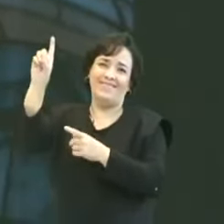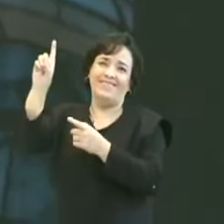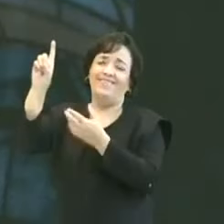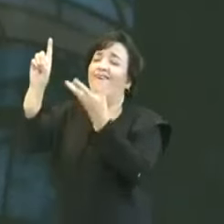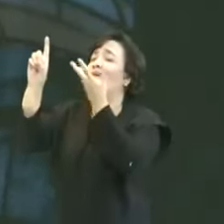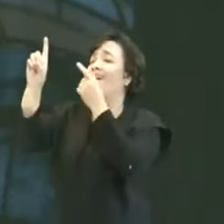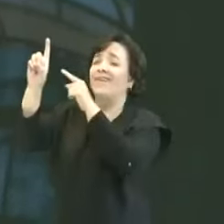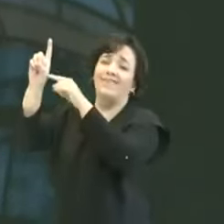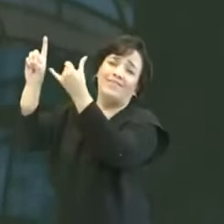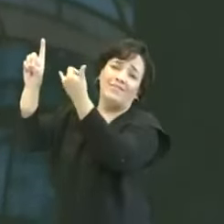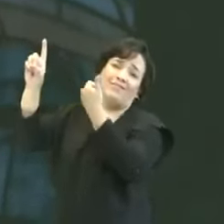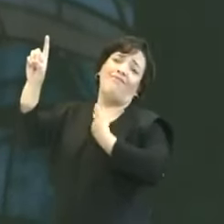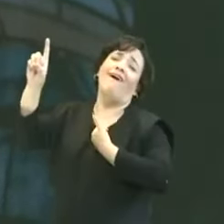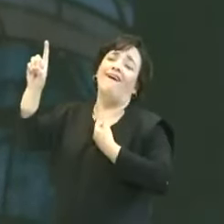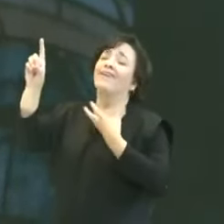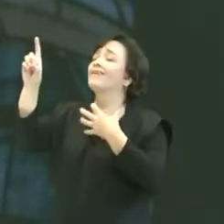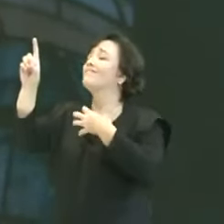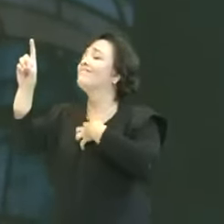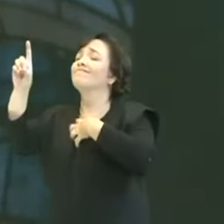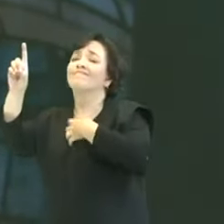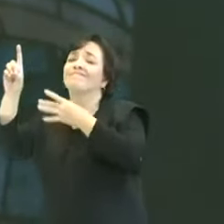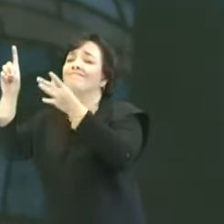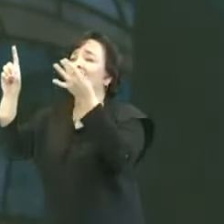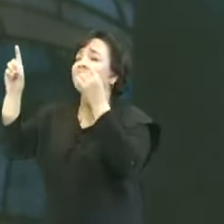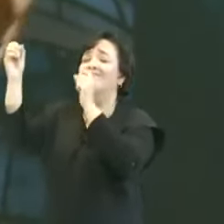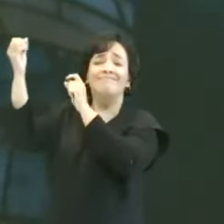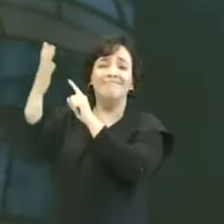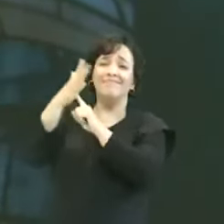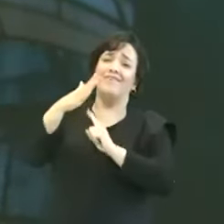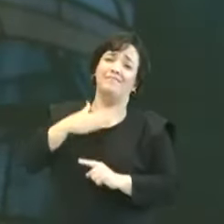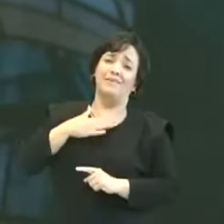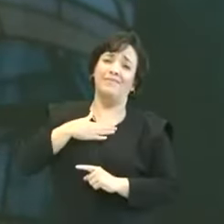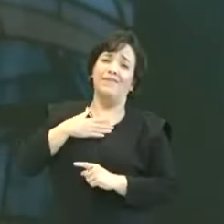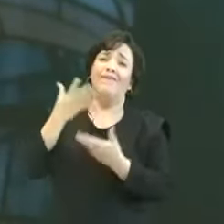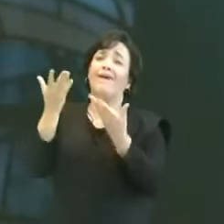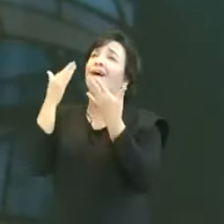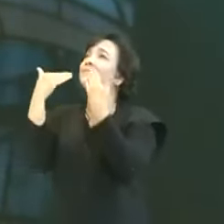de Deus. Eu amo que Ele se revele, se mostre.